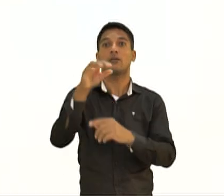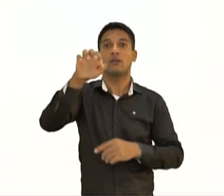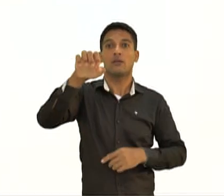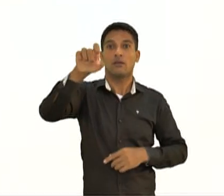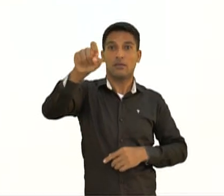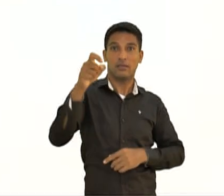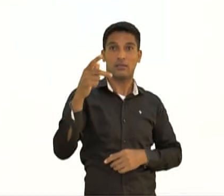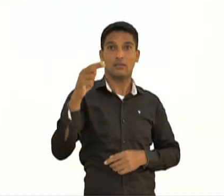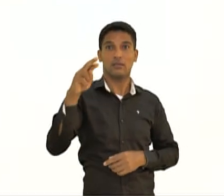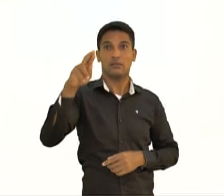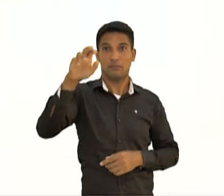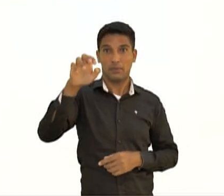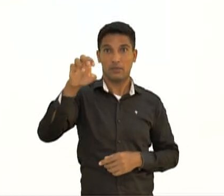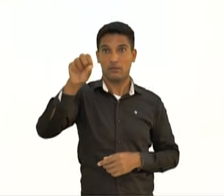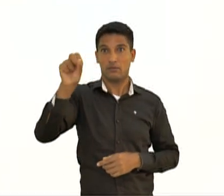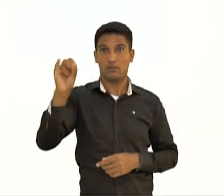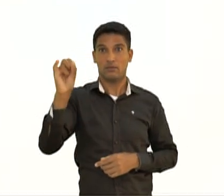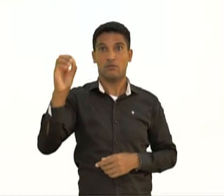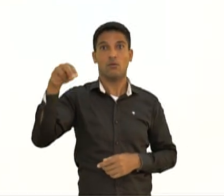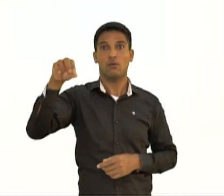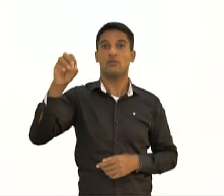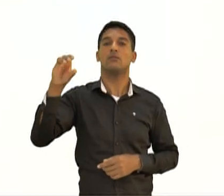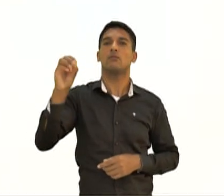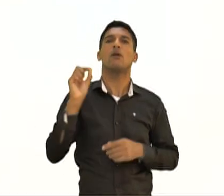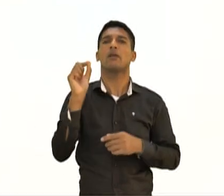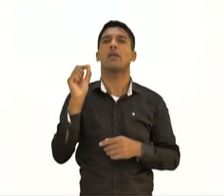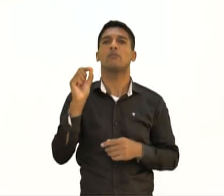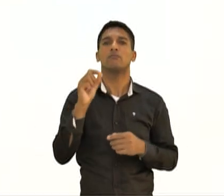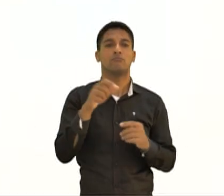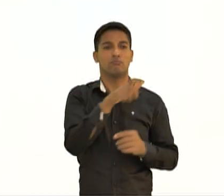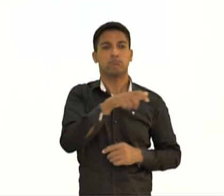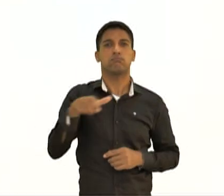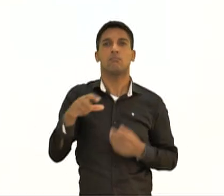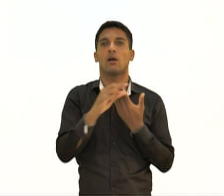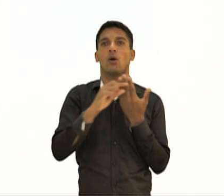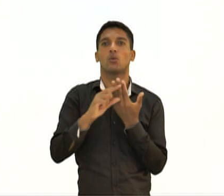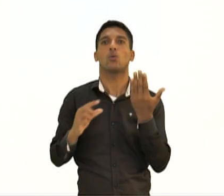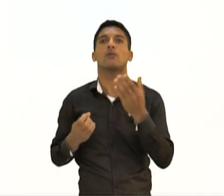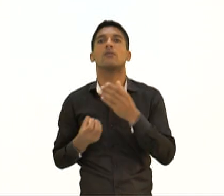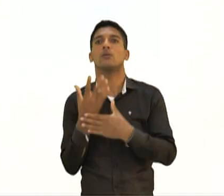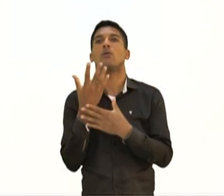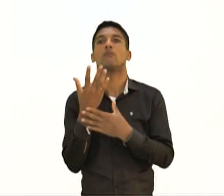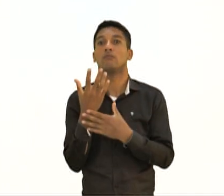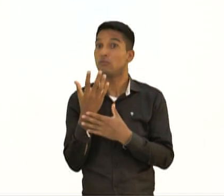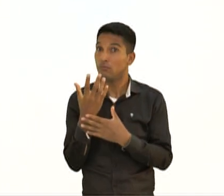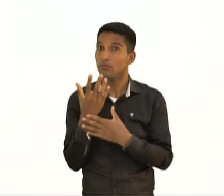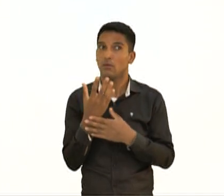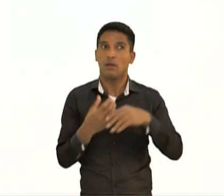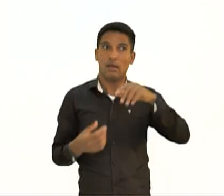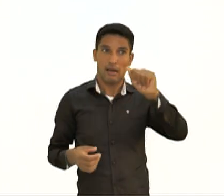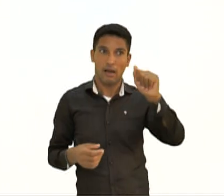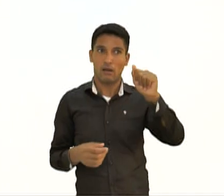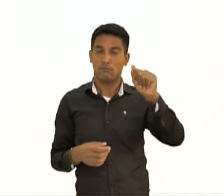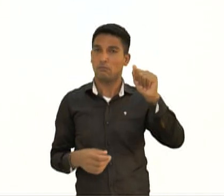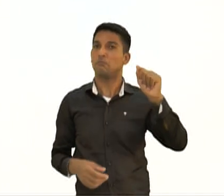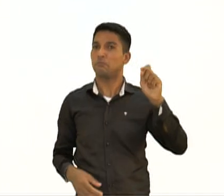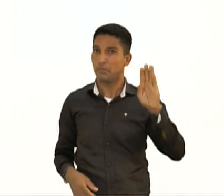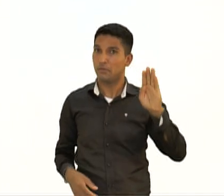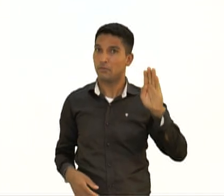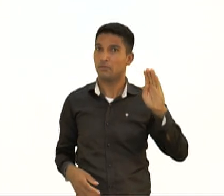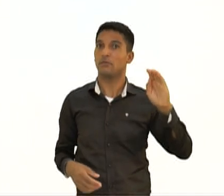Leonardo da Vinci. Letra B, Van Gogh e Edvard Munch. Ou, letra C, Andy